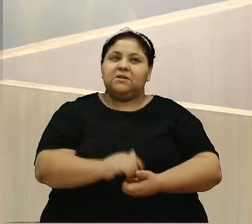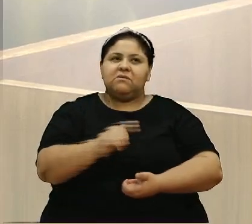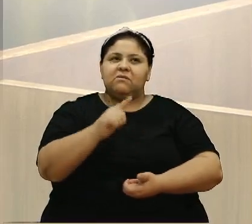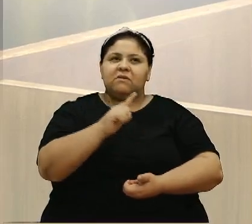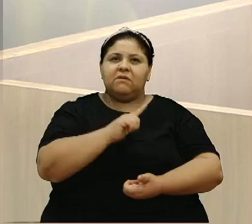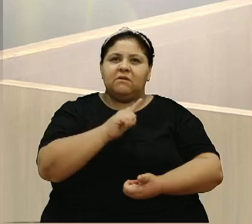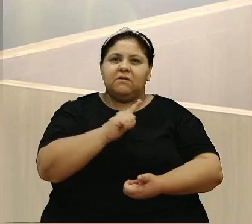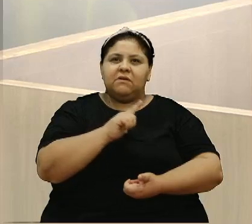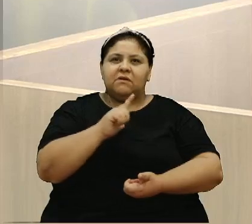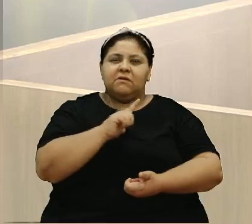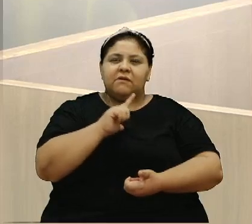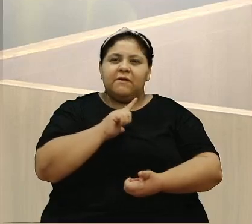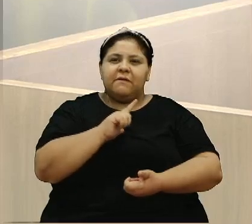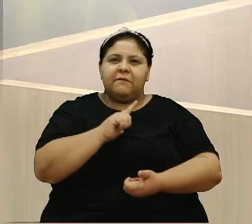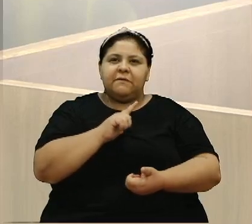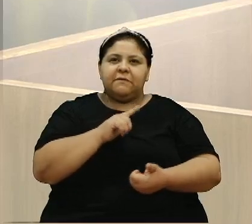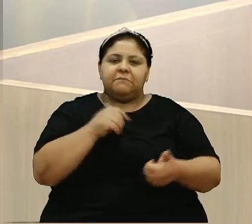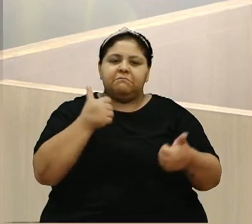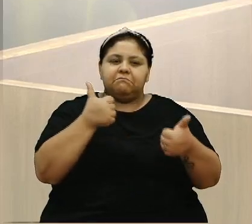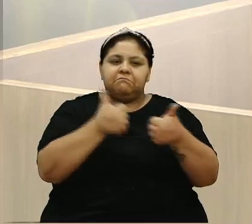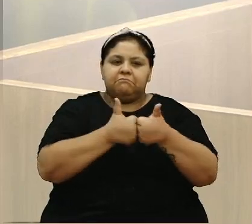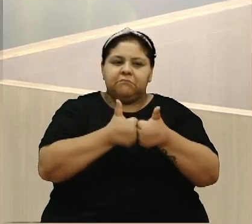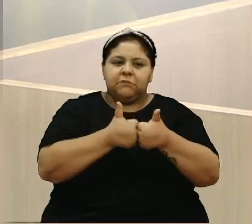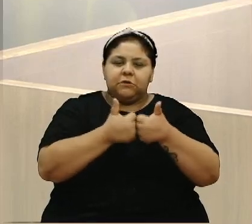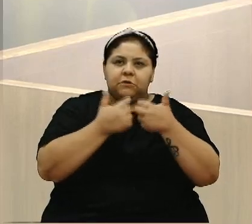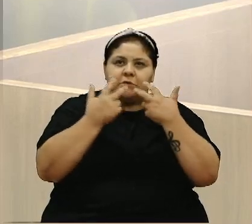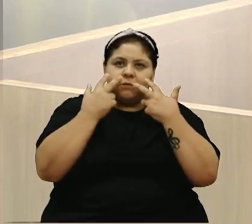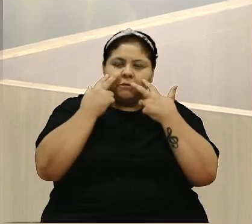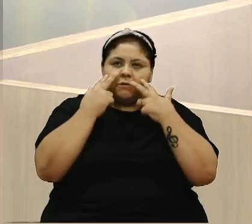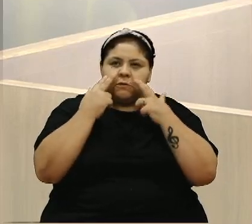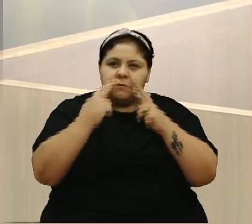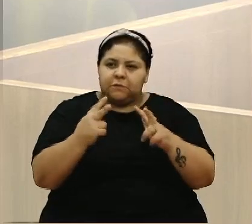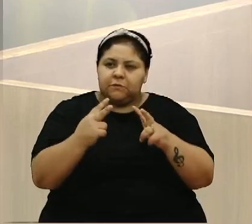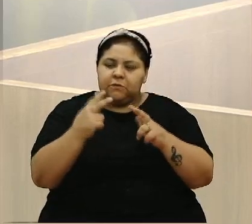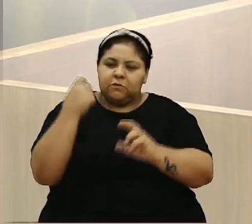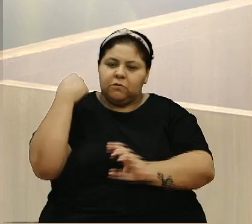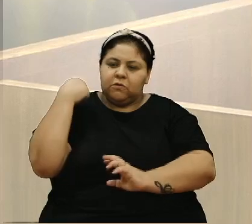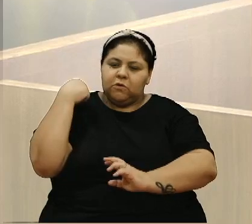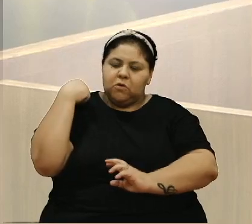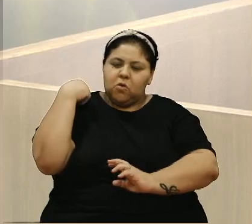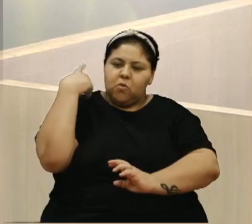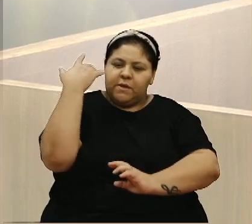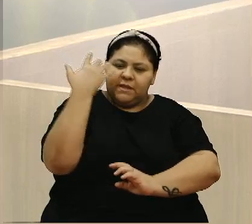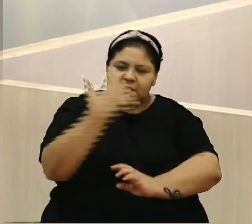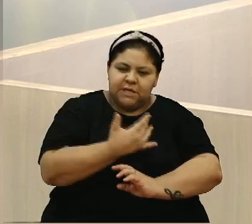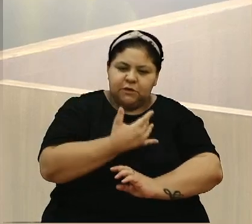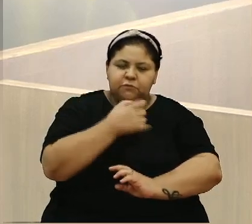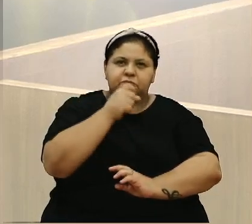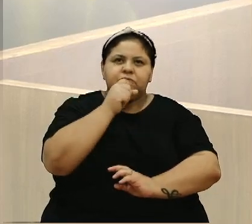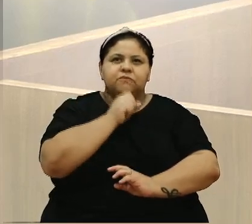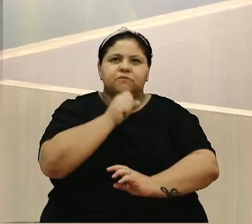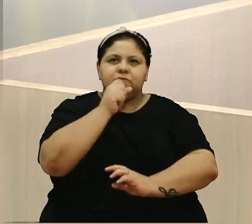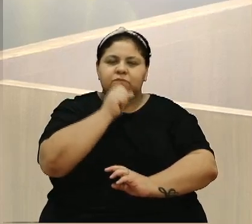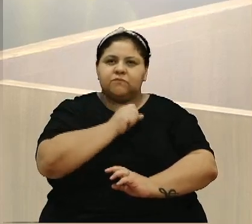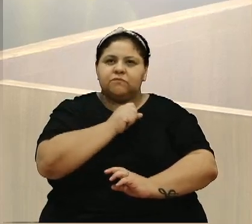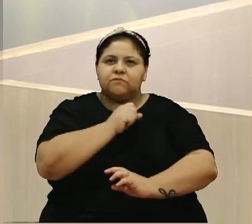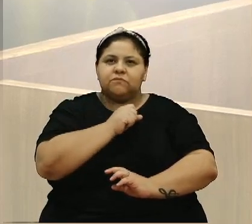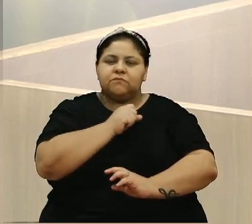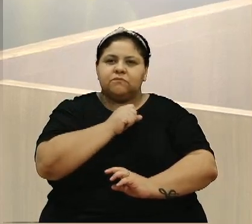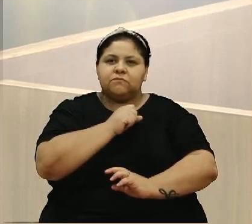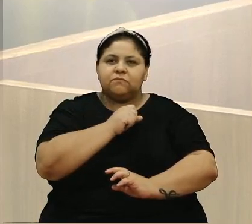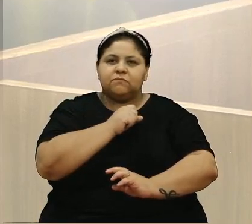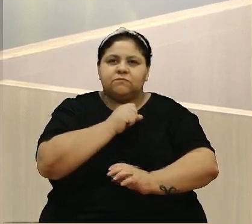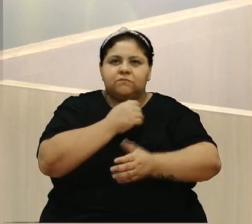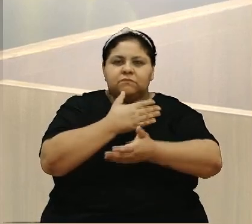sido ou apegar-se ao veio e às raízes dos avós. É ser as